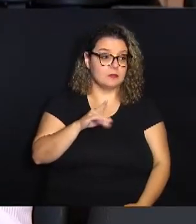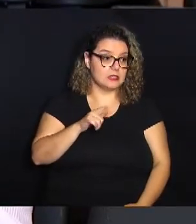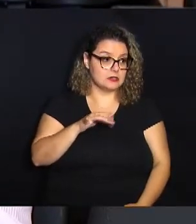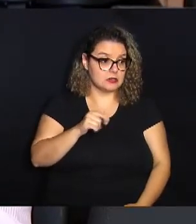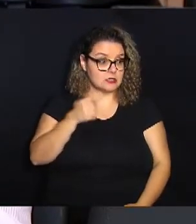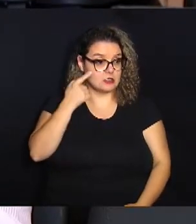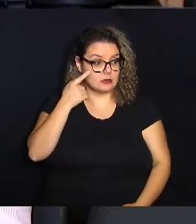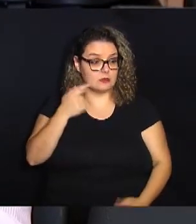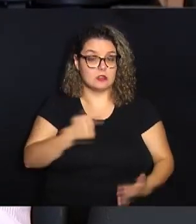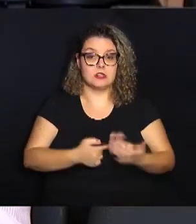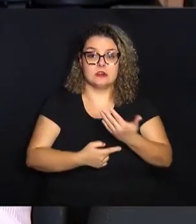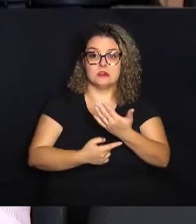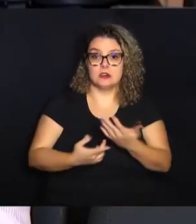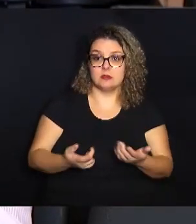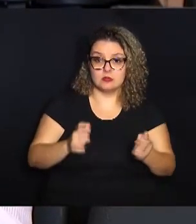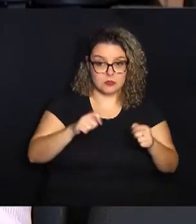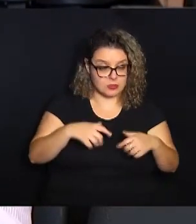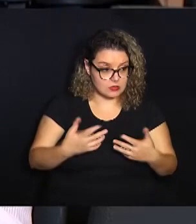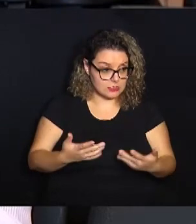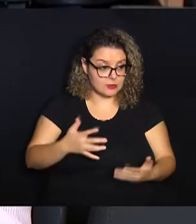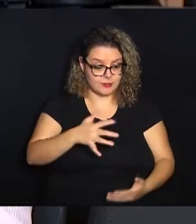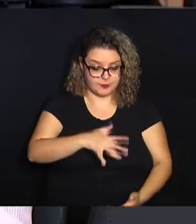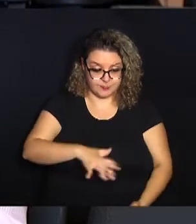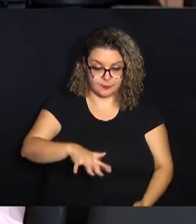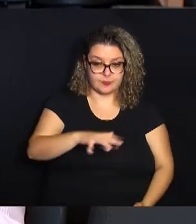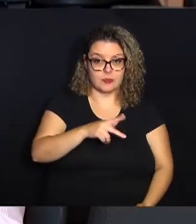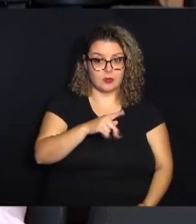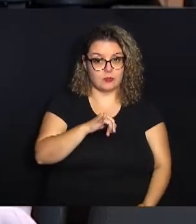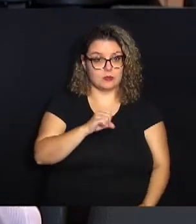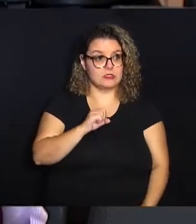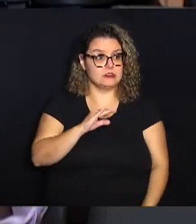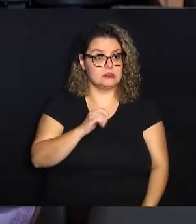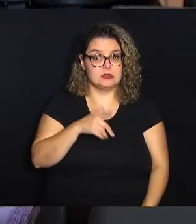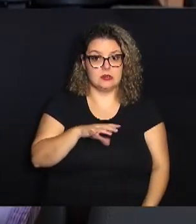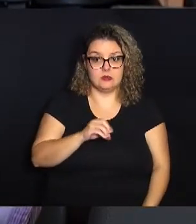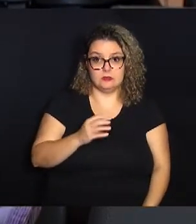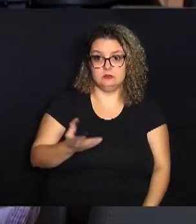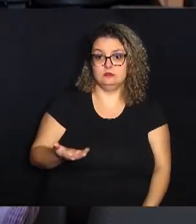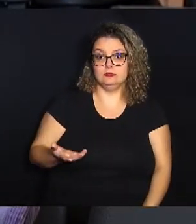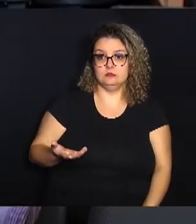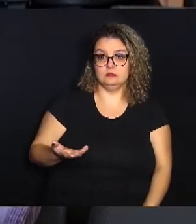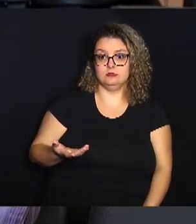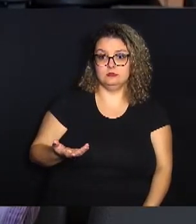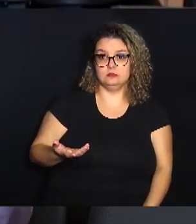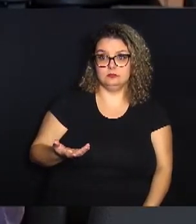uma tecnologia em que essas áreas dos piscinões sejam